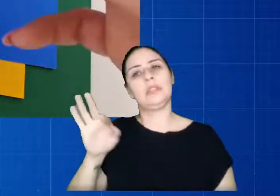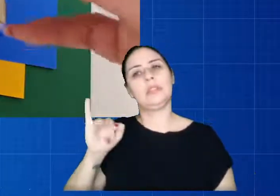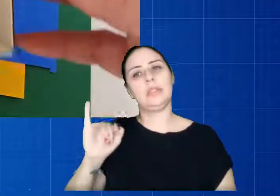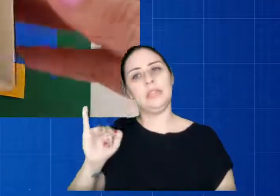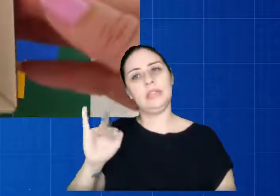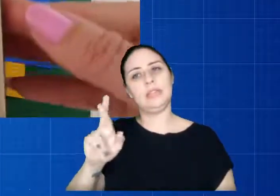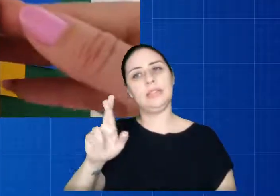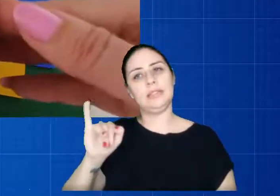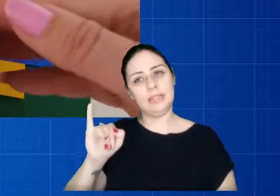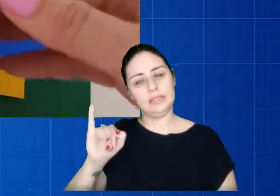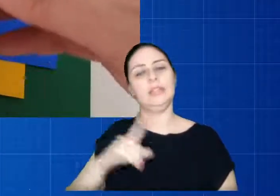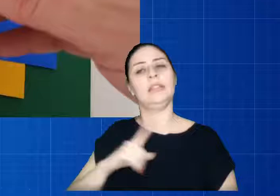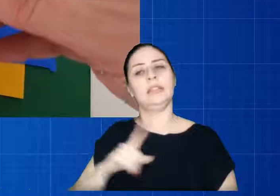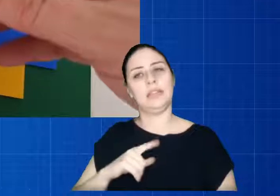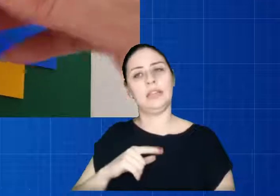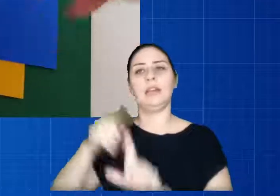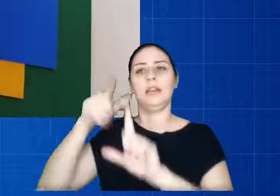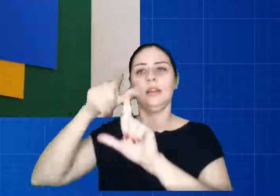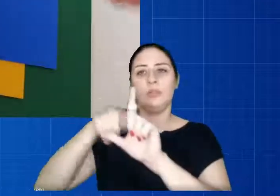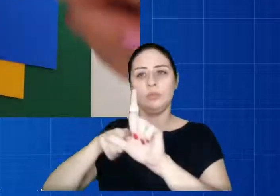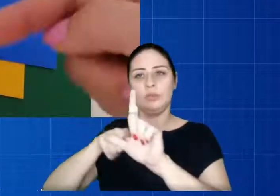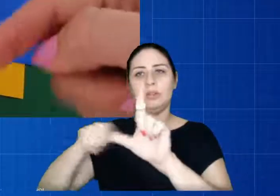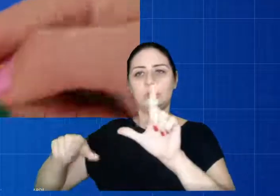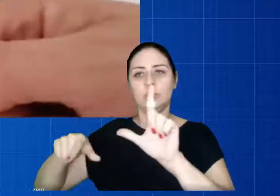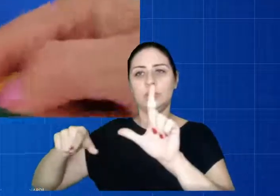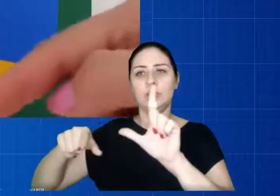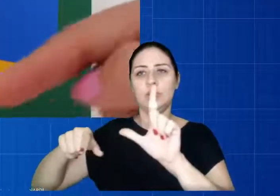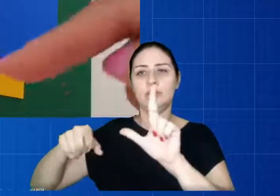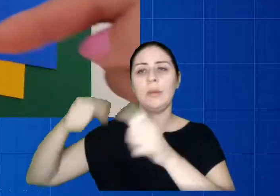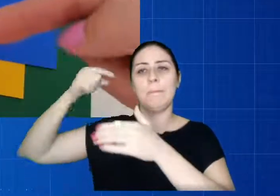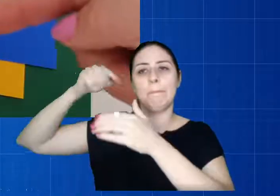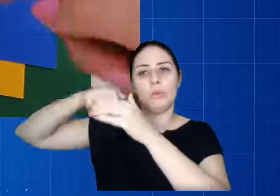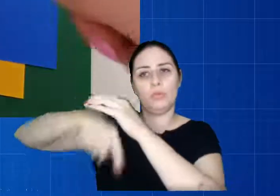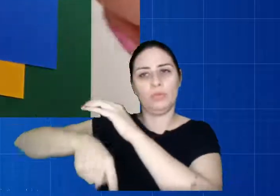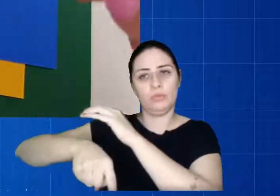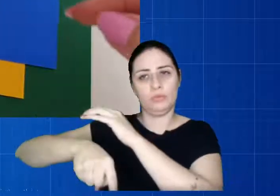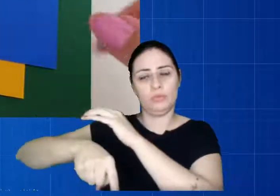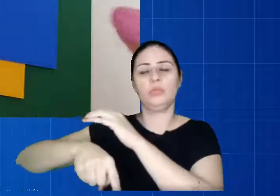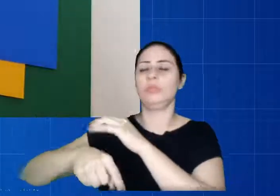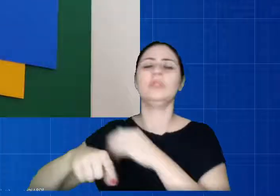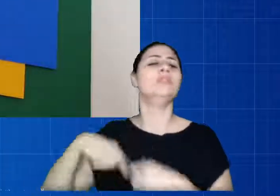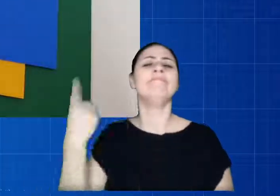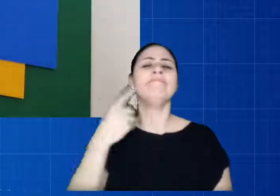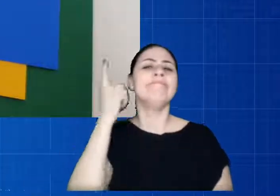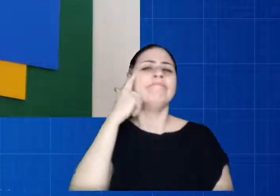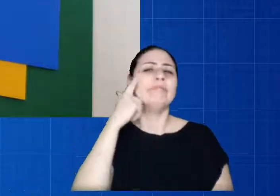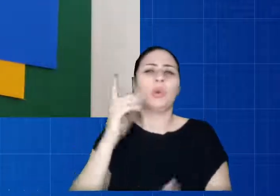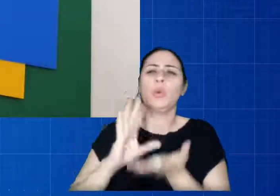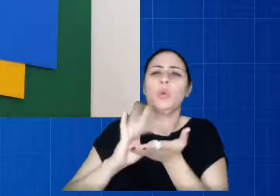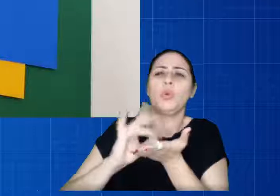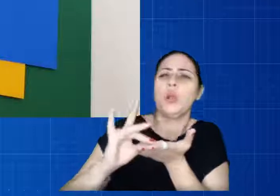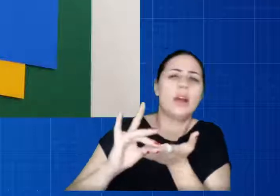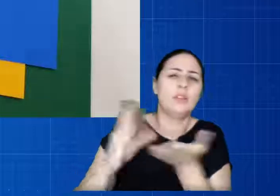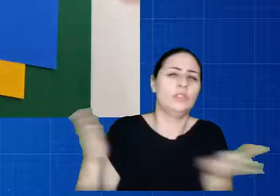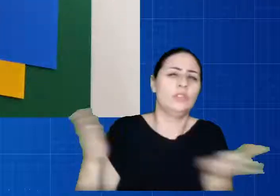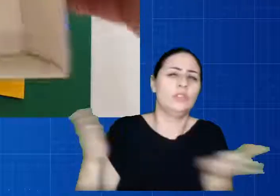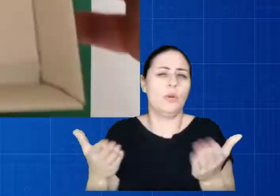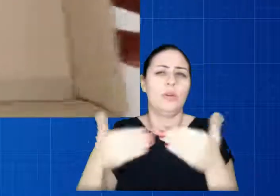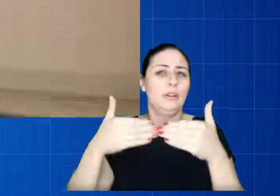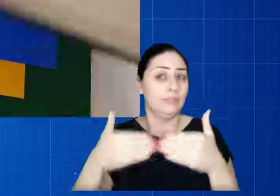objeto tridimensional é feito a partir de altura, largura e profundidade. Vamos pensar na colagem, então,